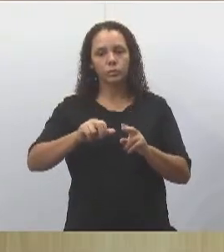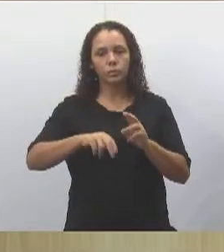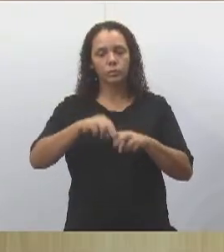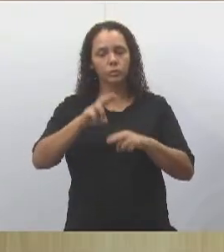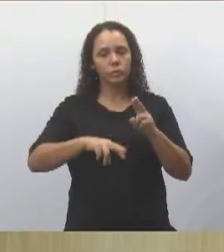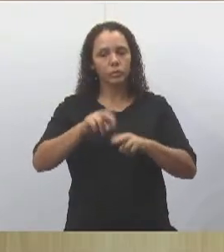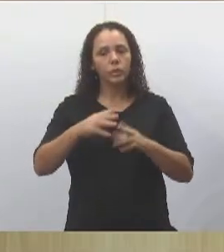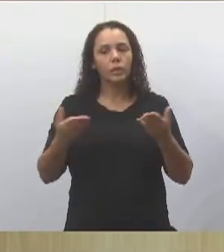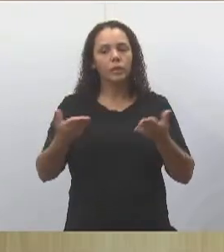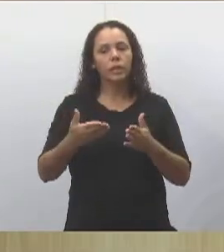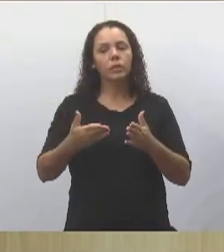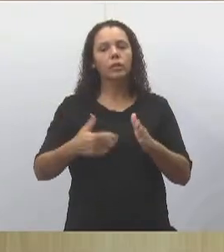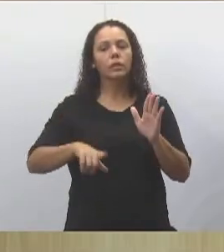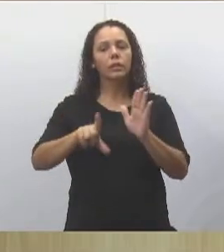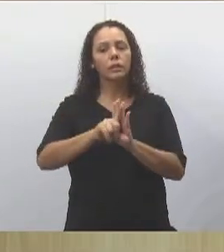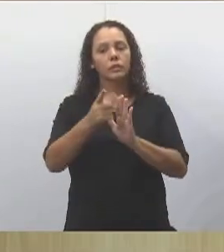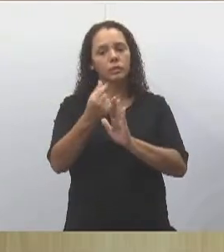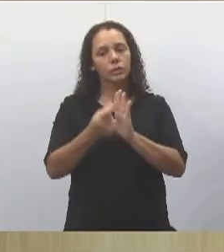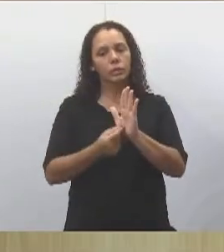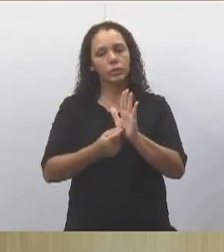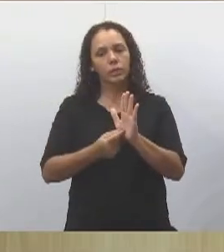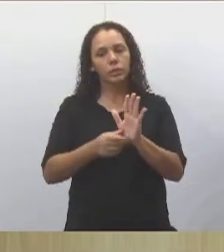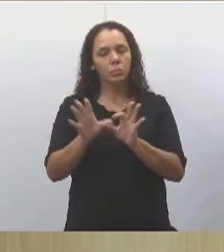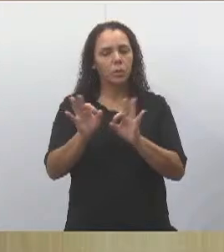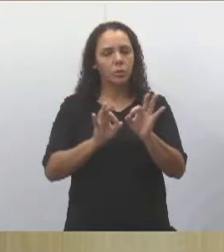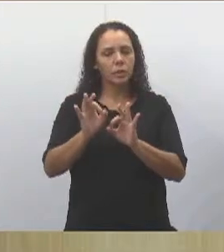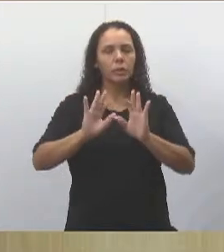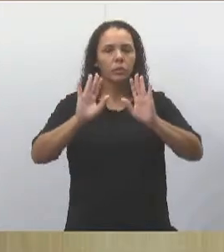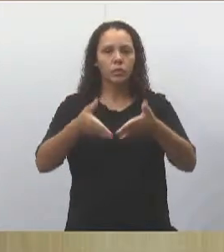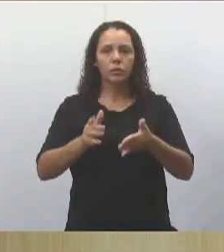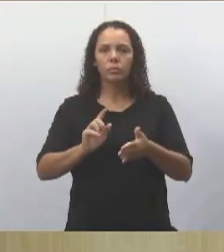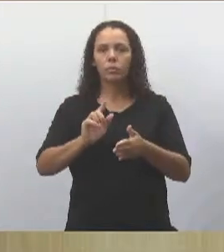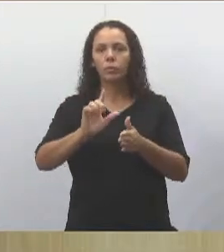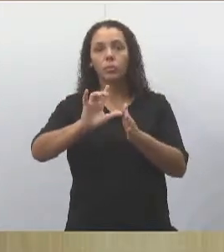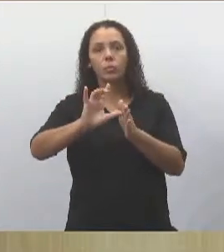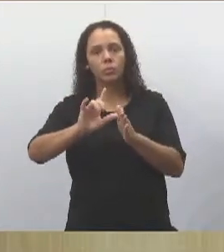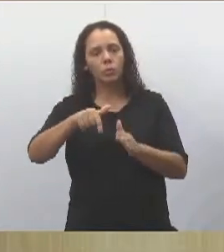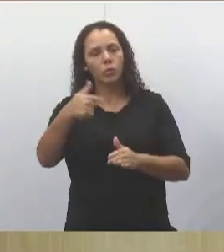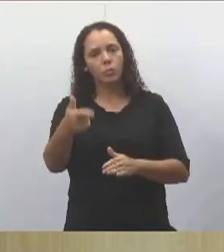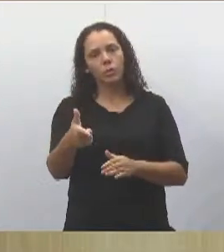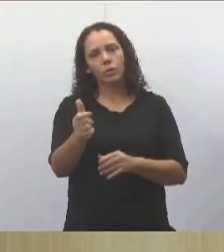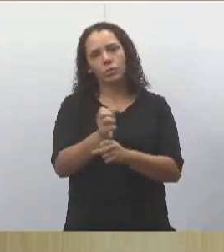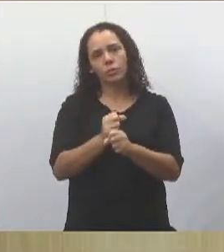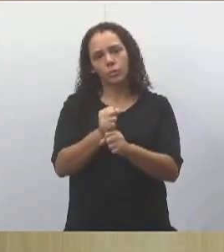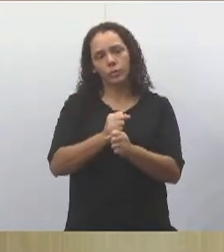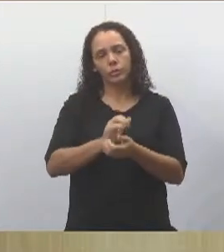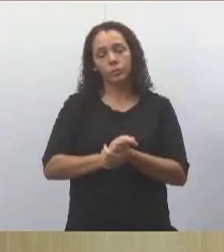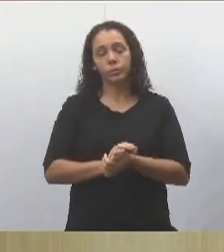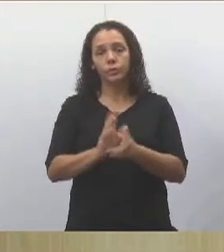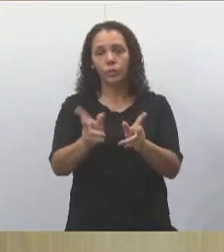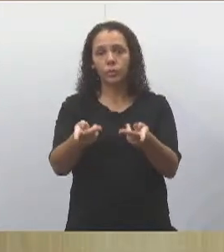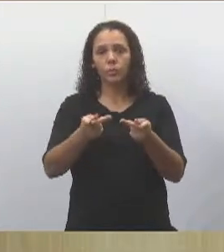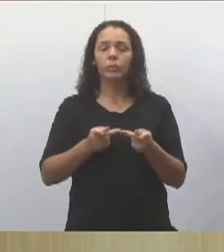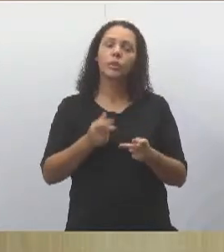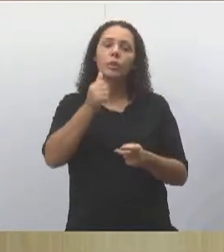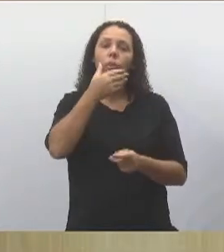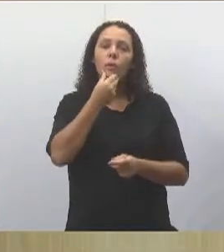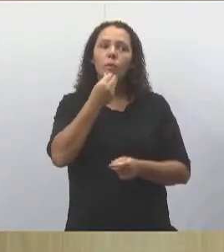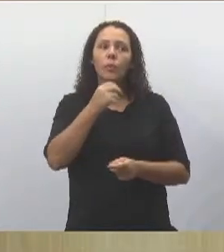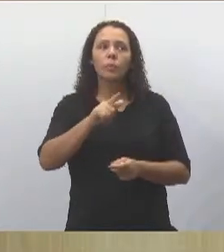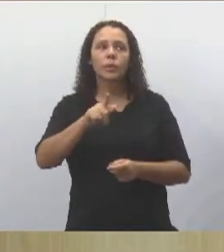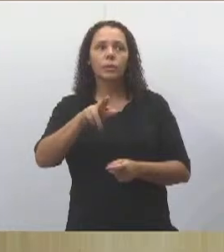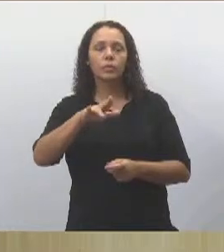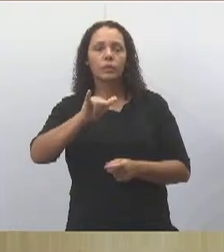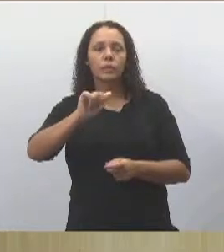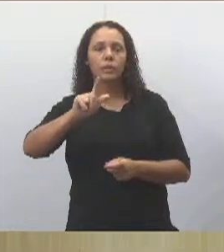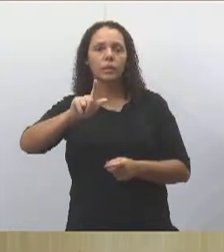Orçamentária, que é a previsão de orçamento para o ano que vem. Bom, então eu convido aqui o senhor Guilherme Seixas